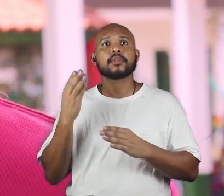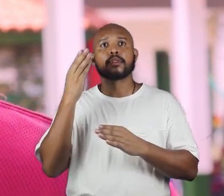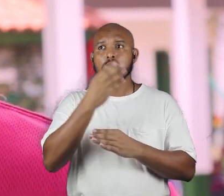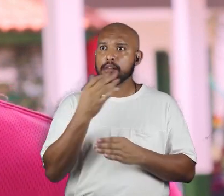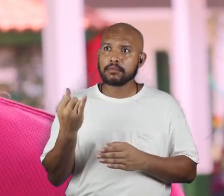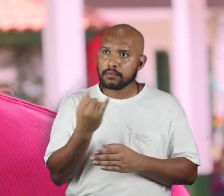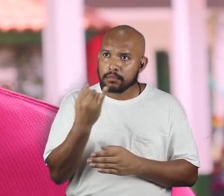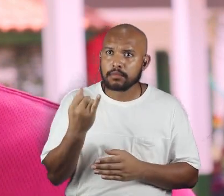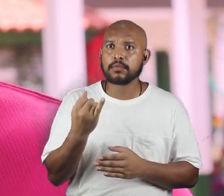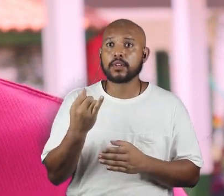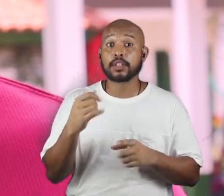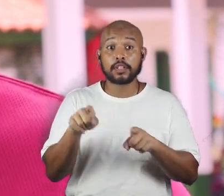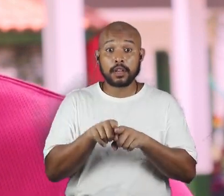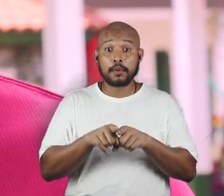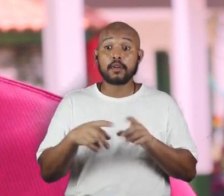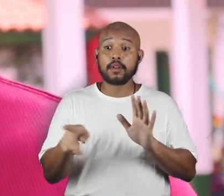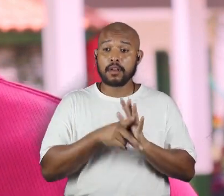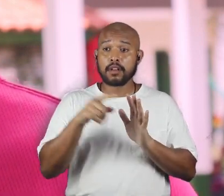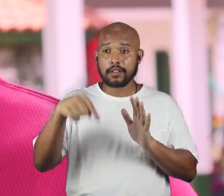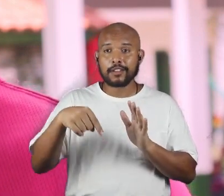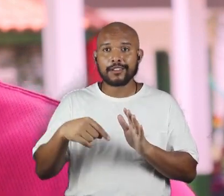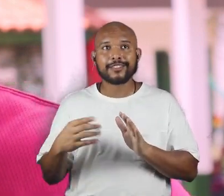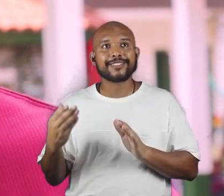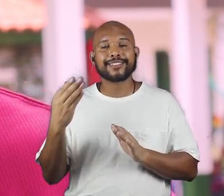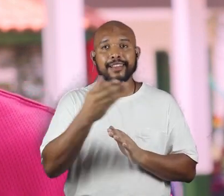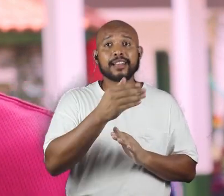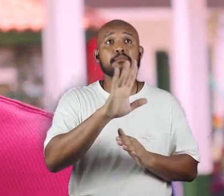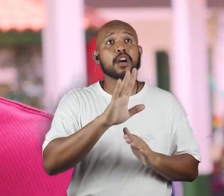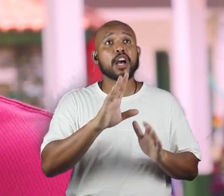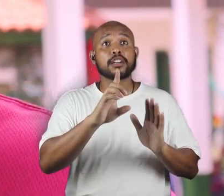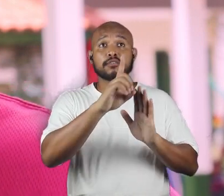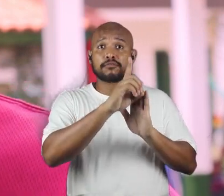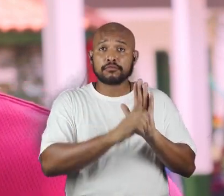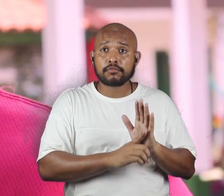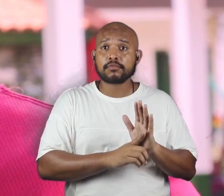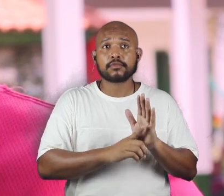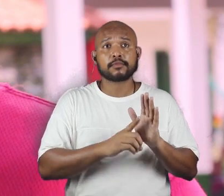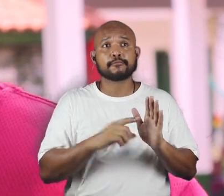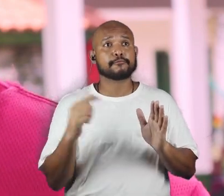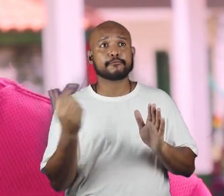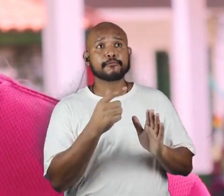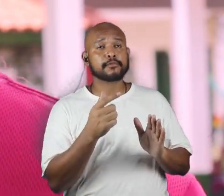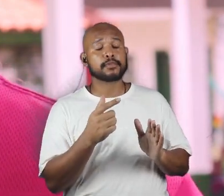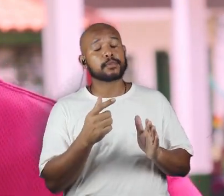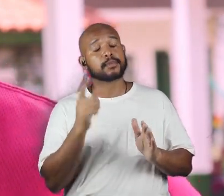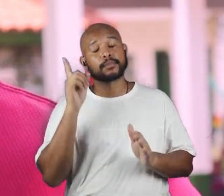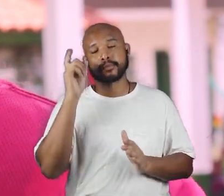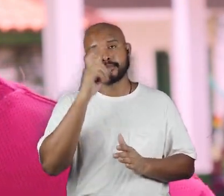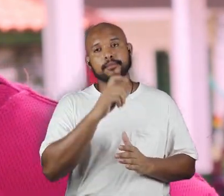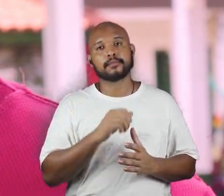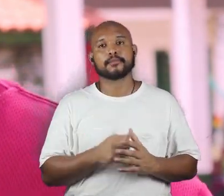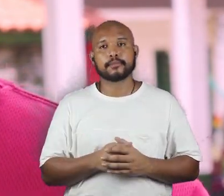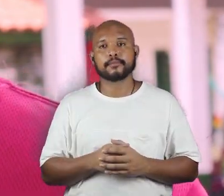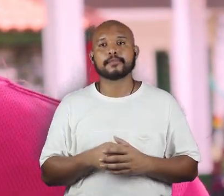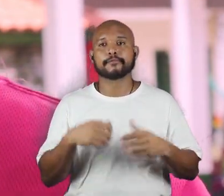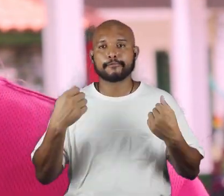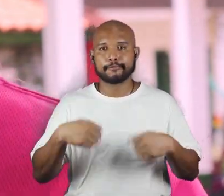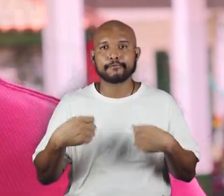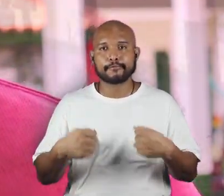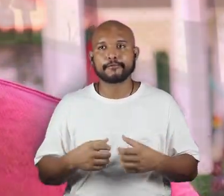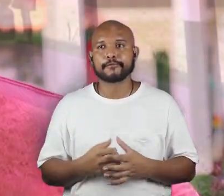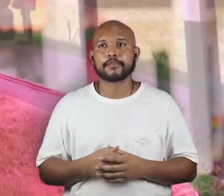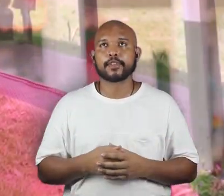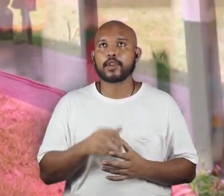tão importante, essa questão dos universitários indígenas, mas tendo a garantia dos seus direitos dentro da própria universidade,